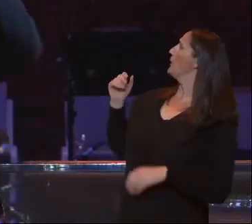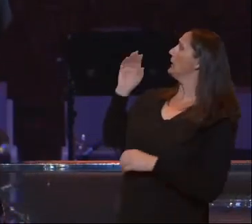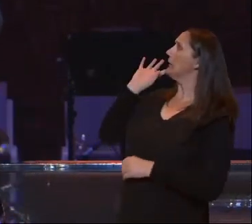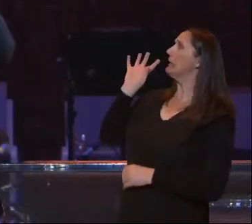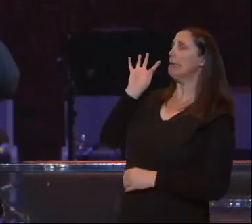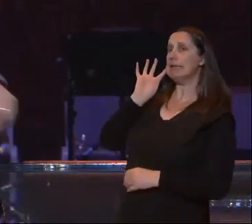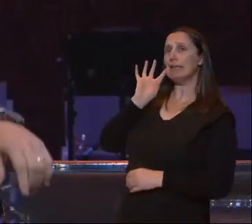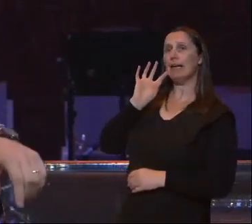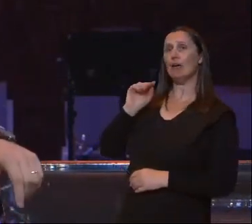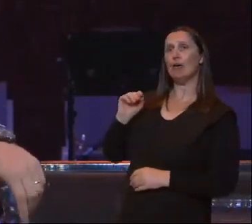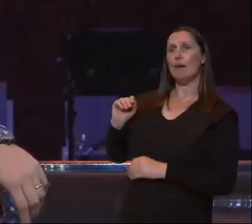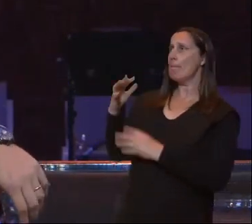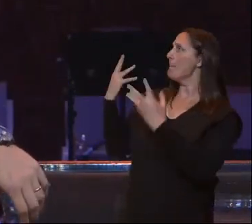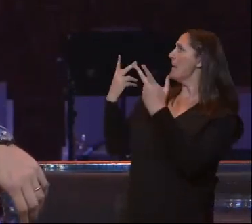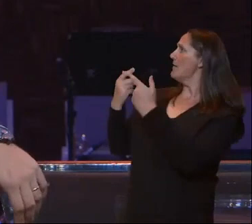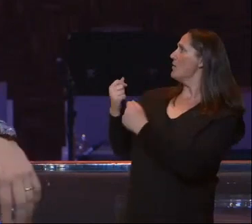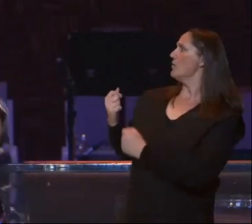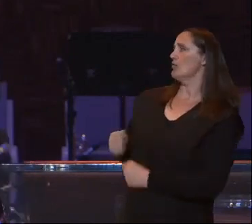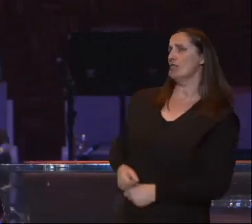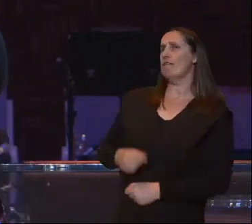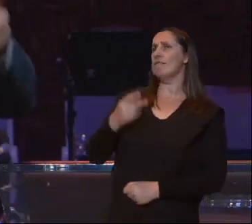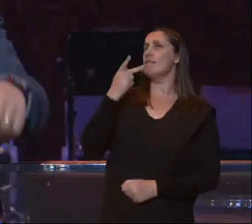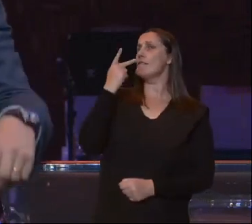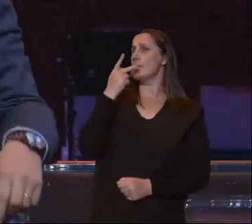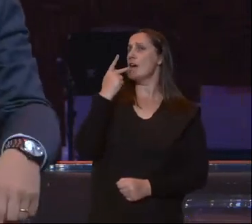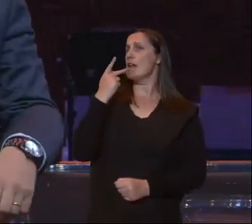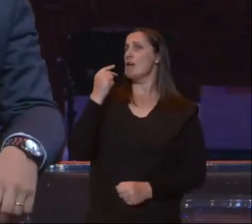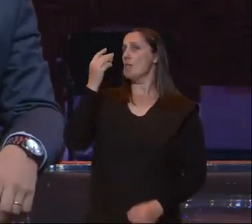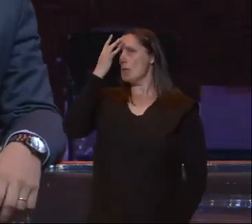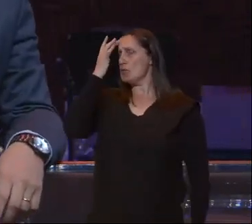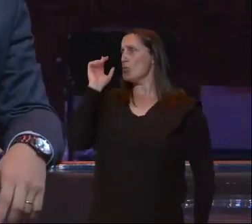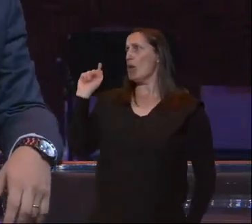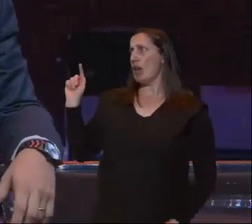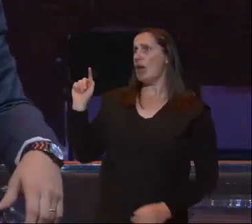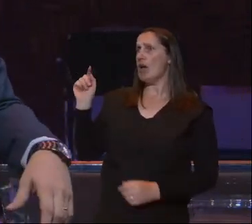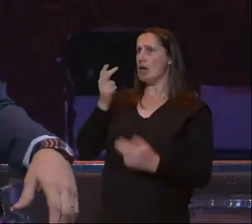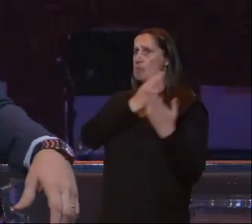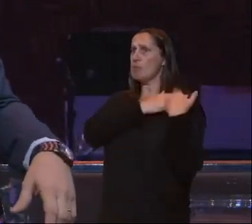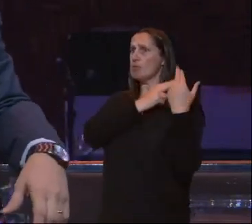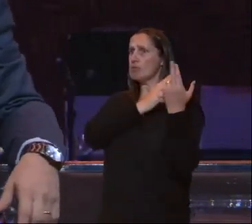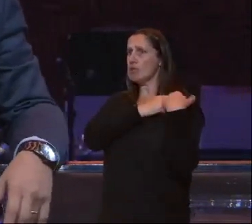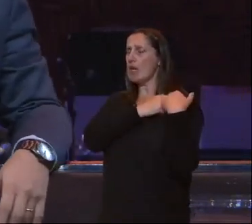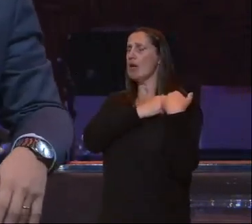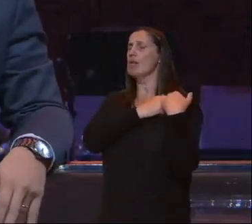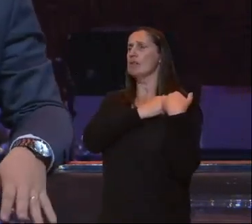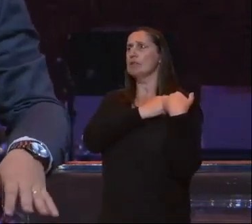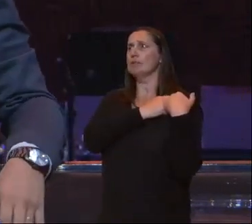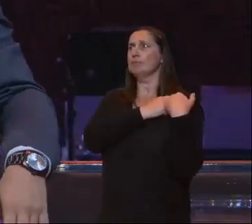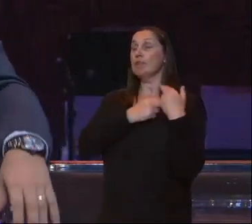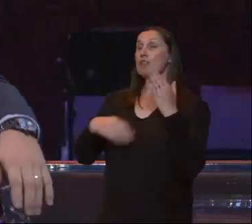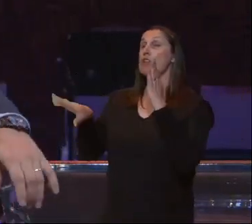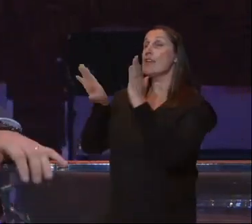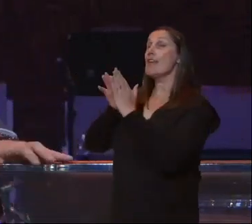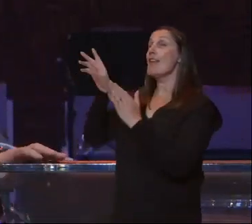Fala com o representante aqui, que as reuniões da comunidade são feitas nesse lugar. Eu chego